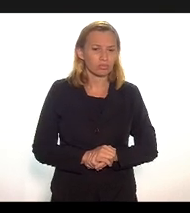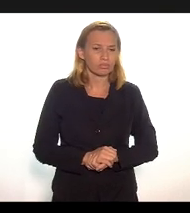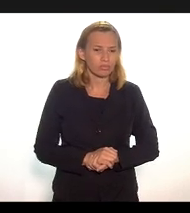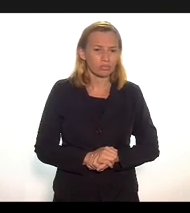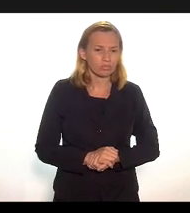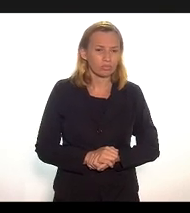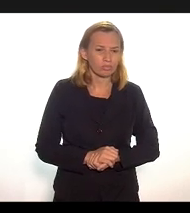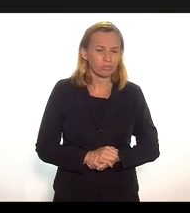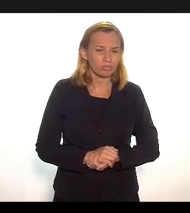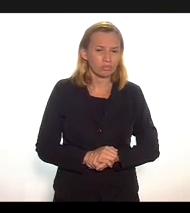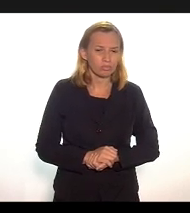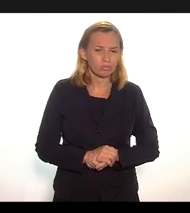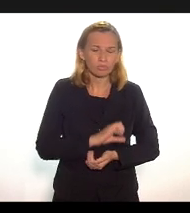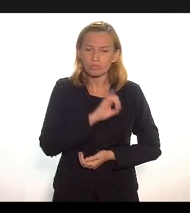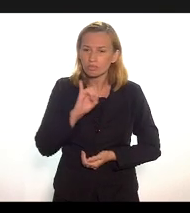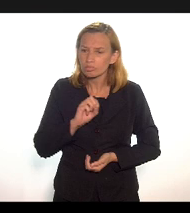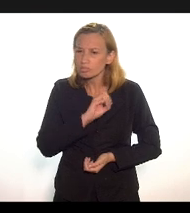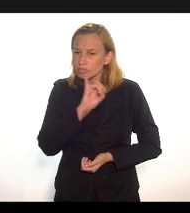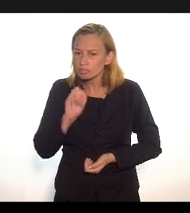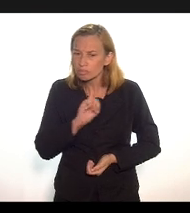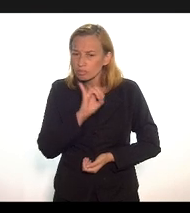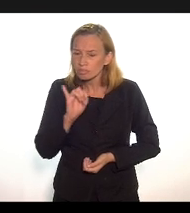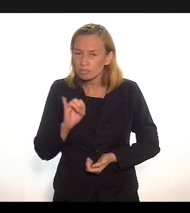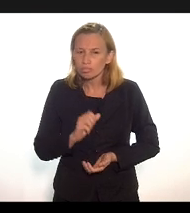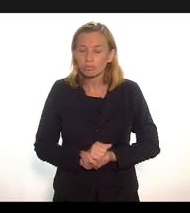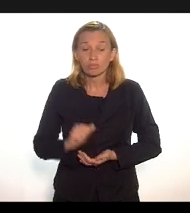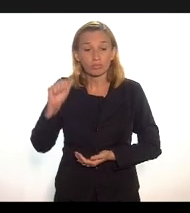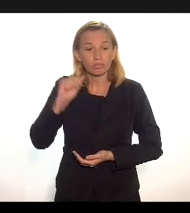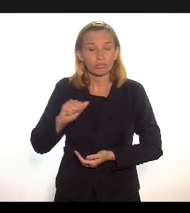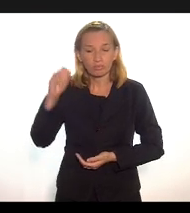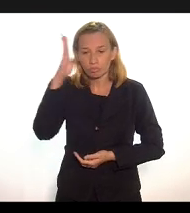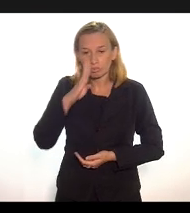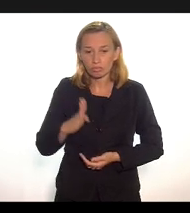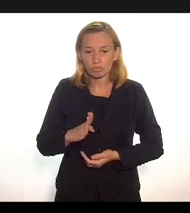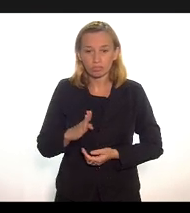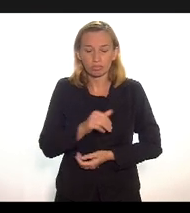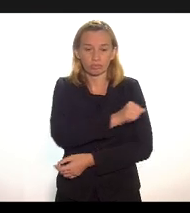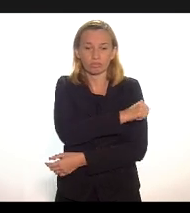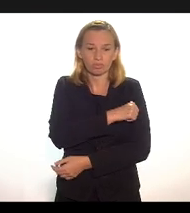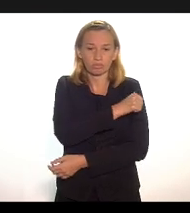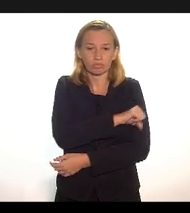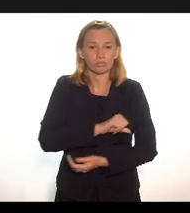Seu áudio. Meu áudio não está aberto, não, gente. Abri agora. Associação Brasileira de Enfermagem.